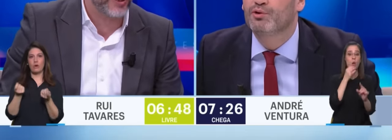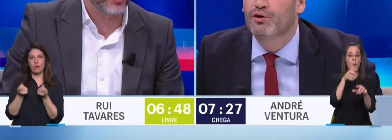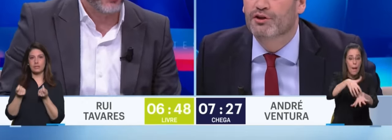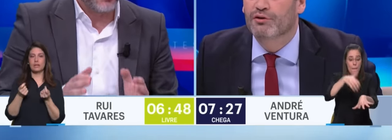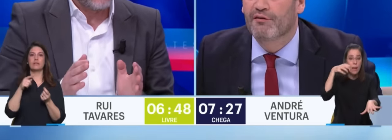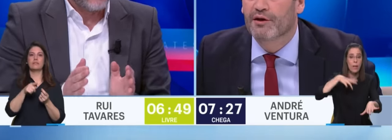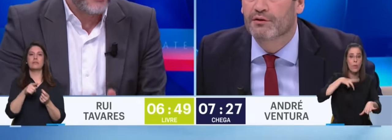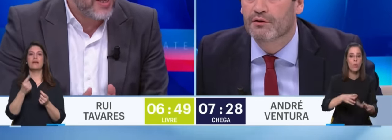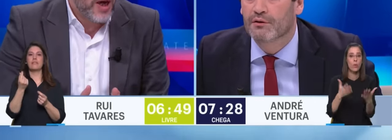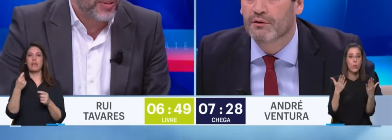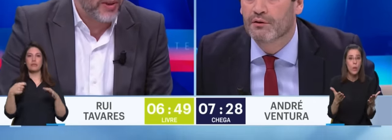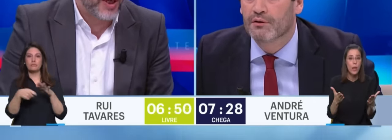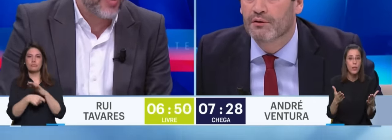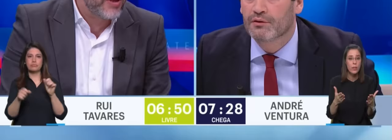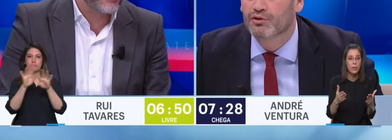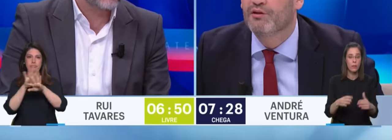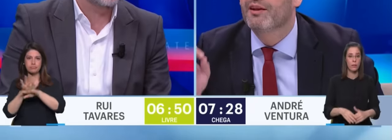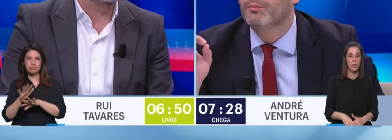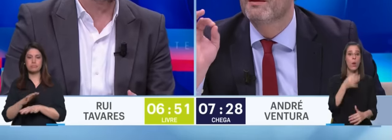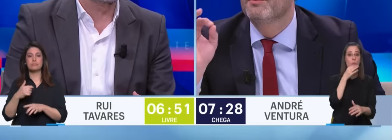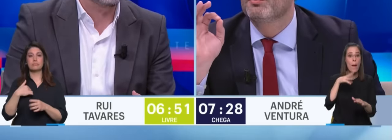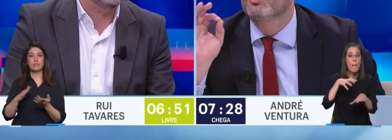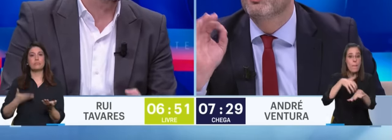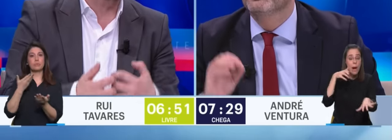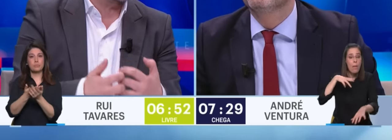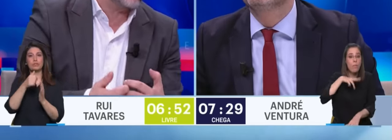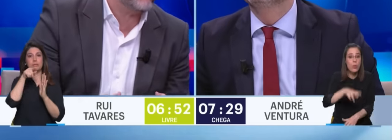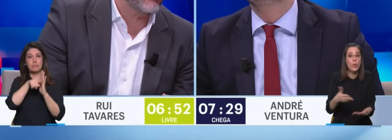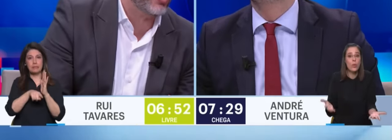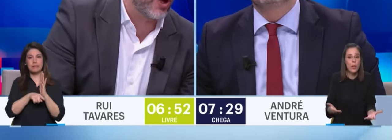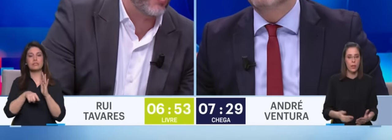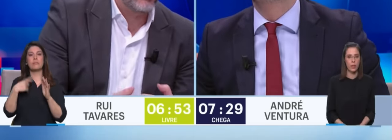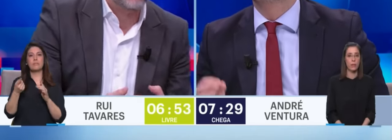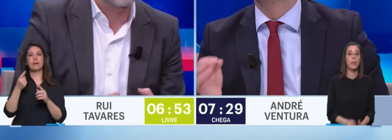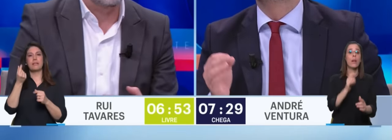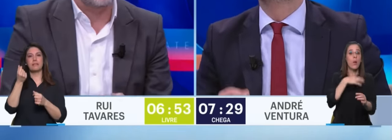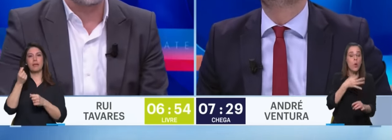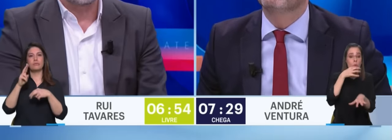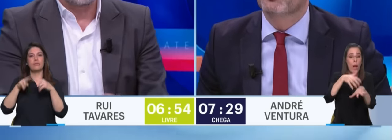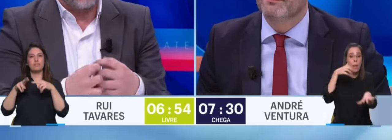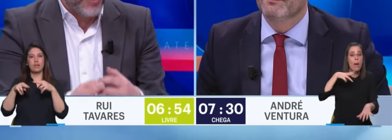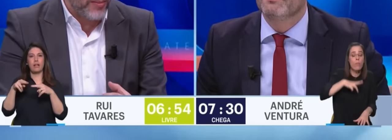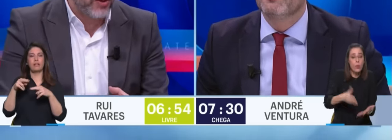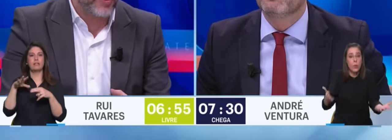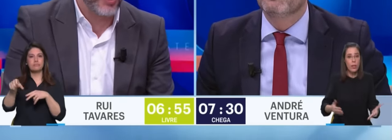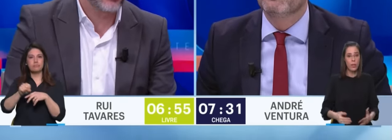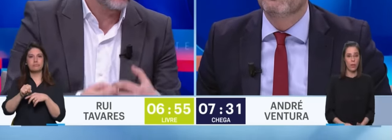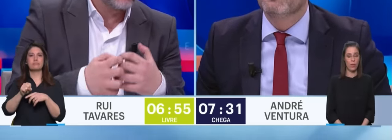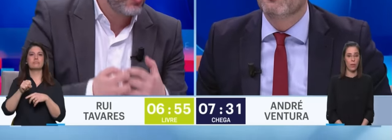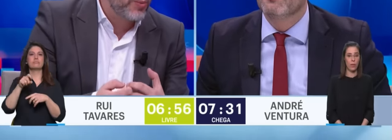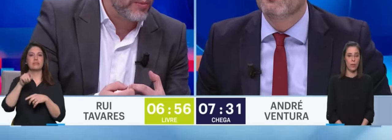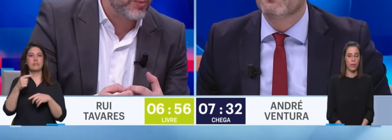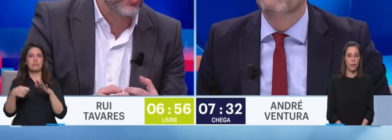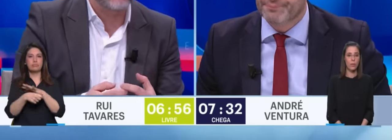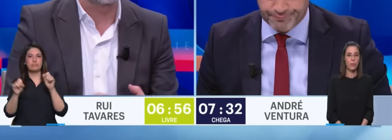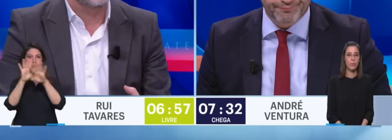Parlamento português Ru Aí apresentei medidas que têm a ver com o combate à evasão fiscal o com ao branqueamento de capitais